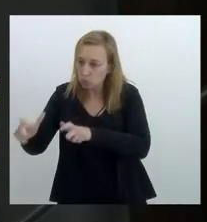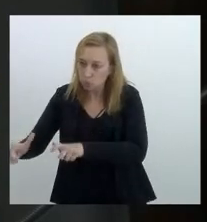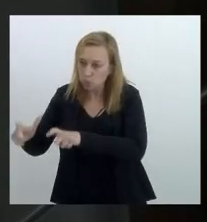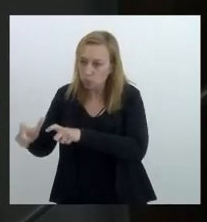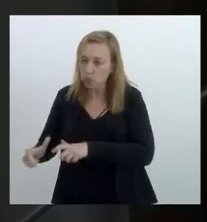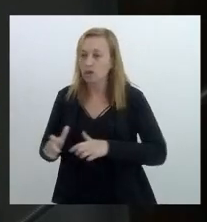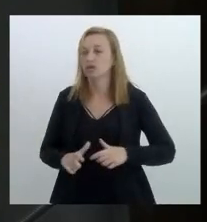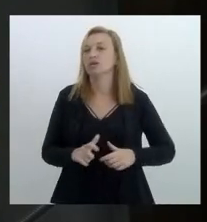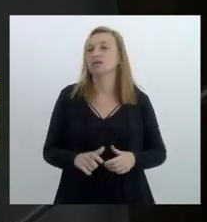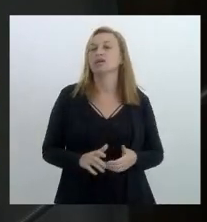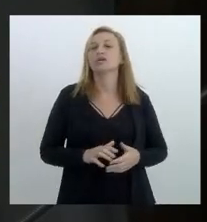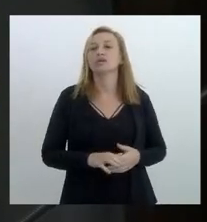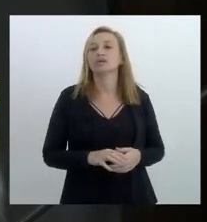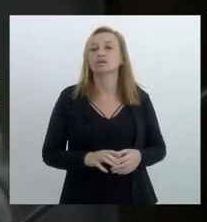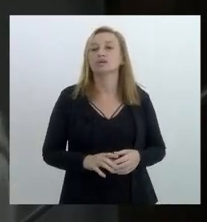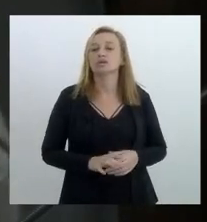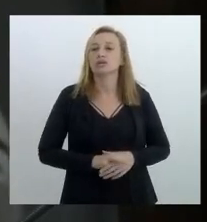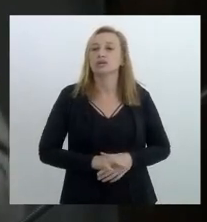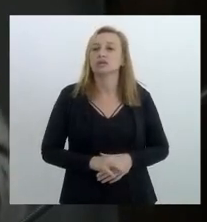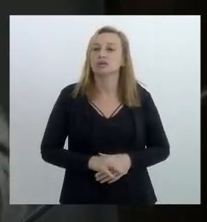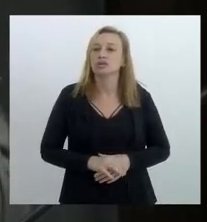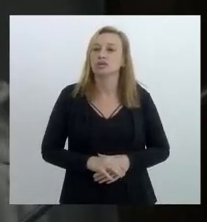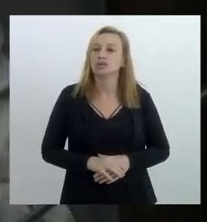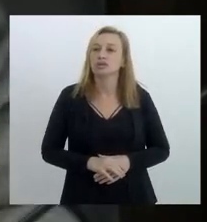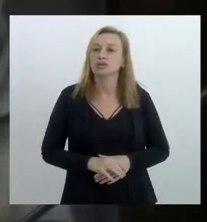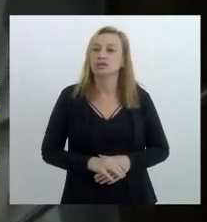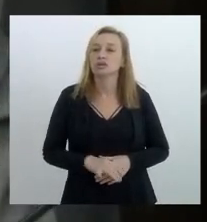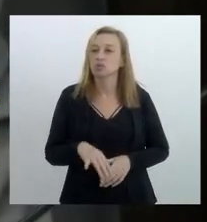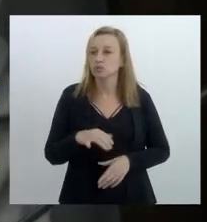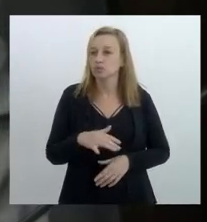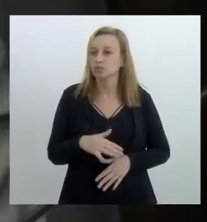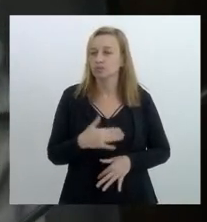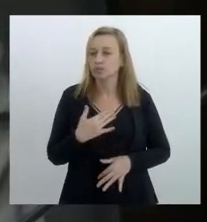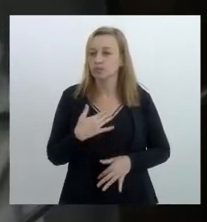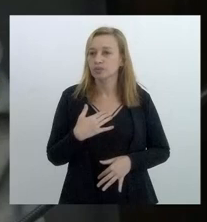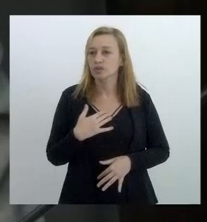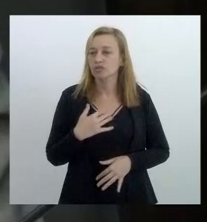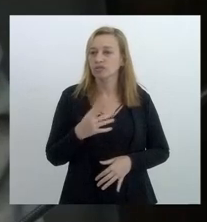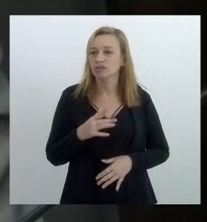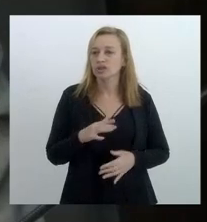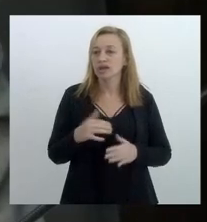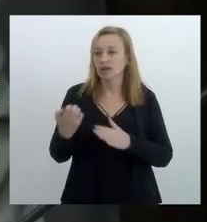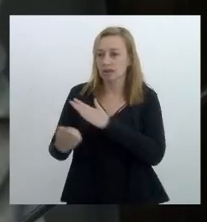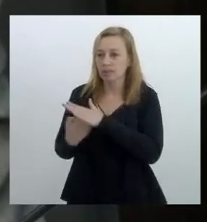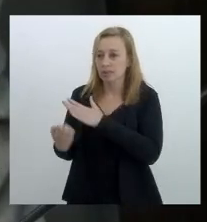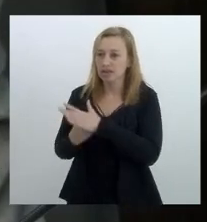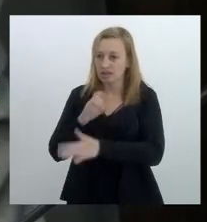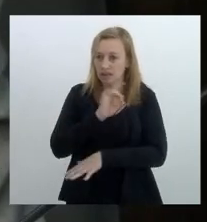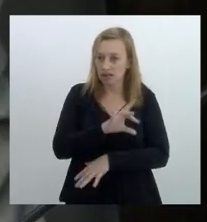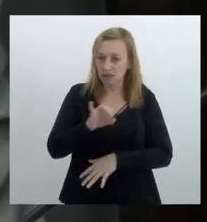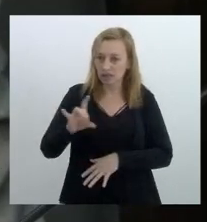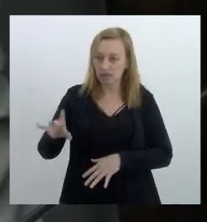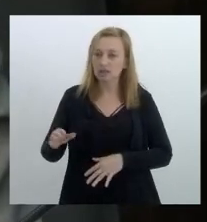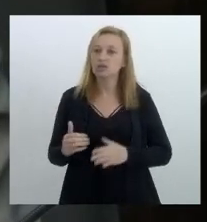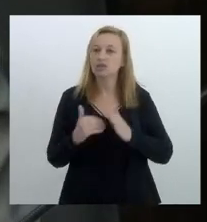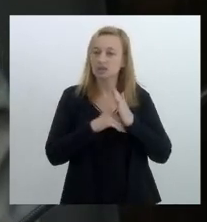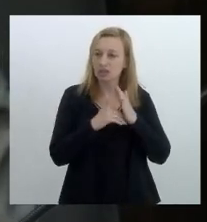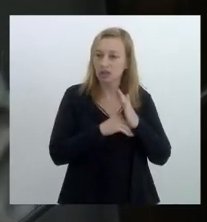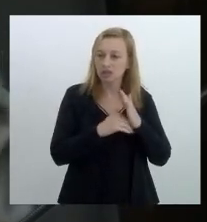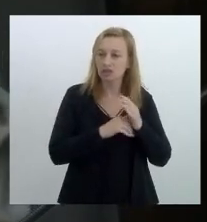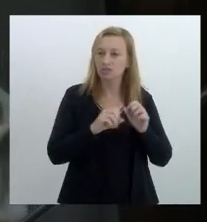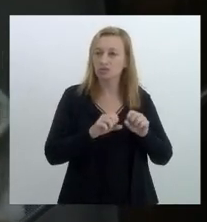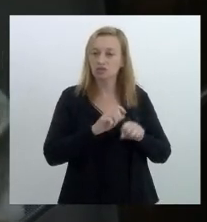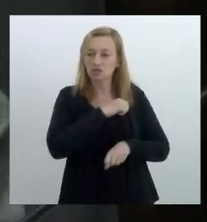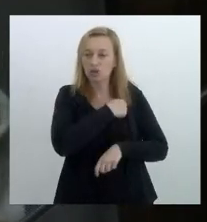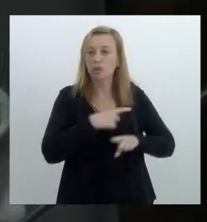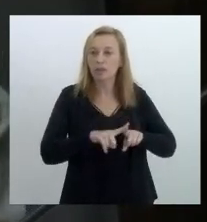a discriminação por, desculpe, por empresa, por uma questão de sigilo fiscal resguardado, mas